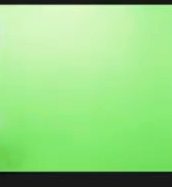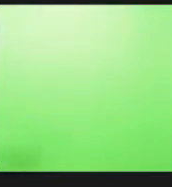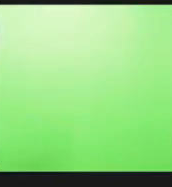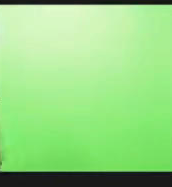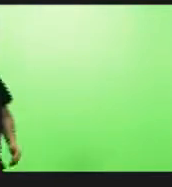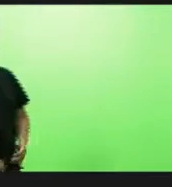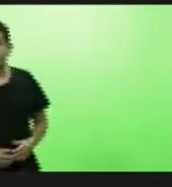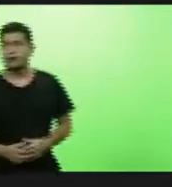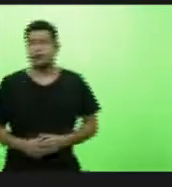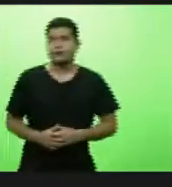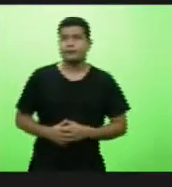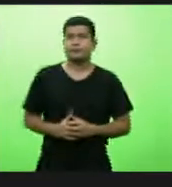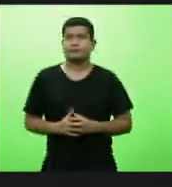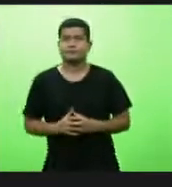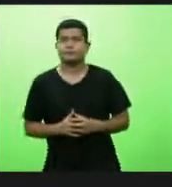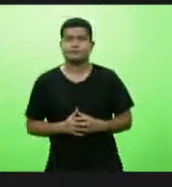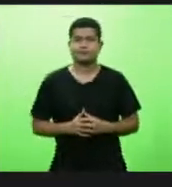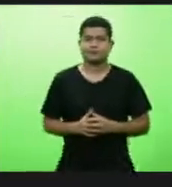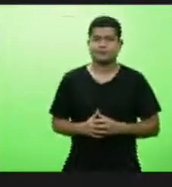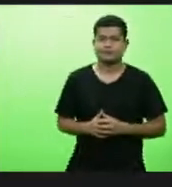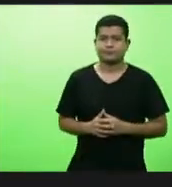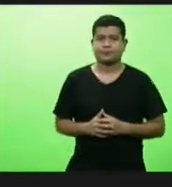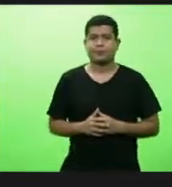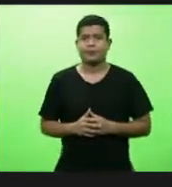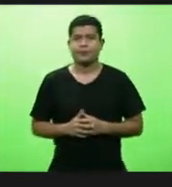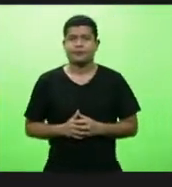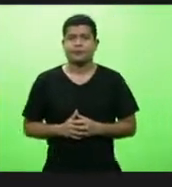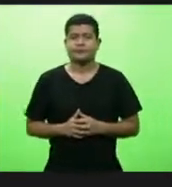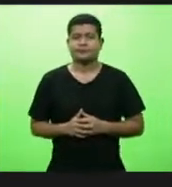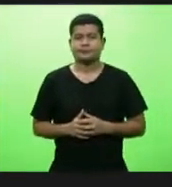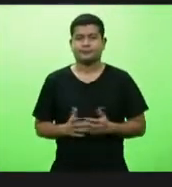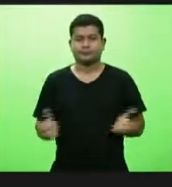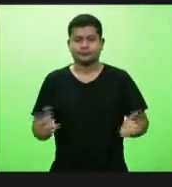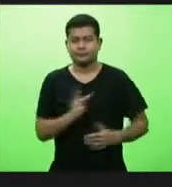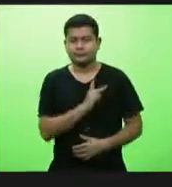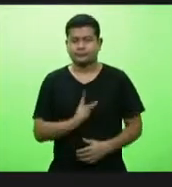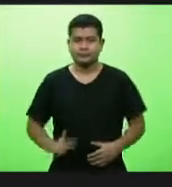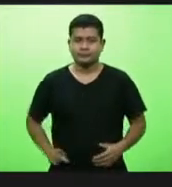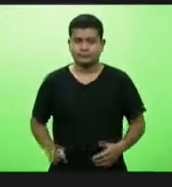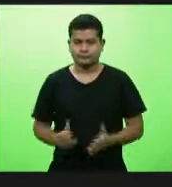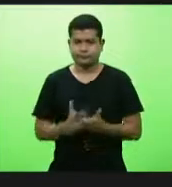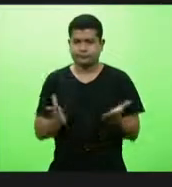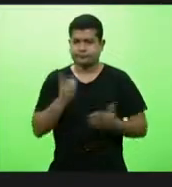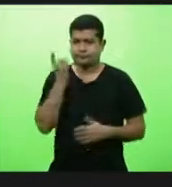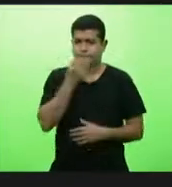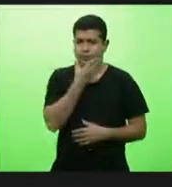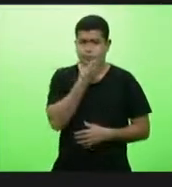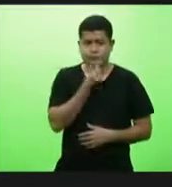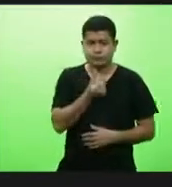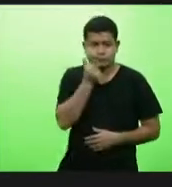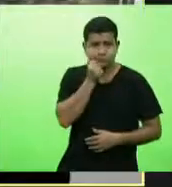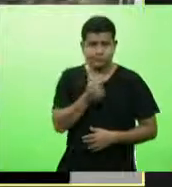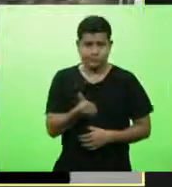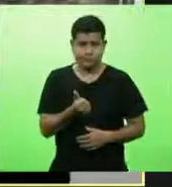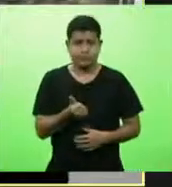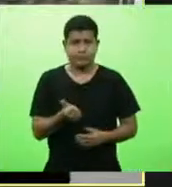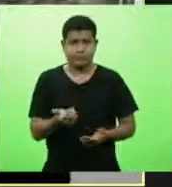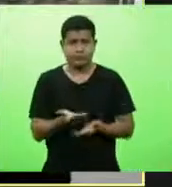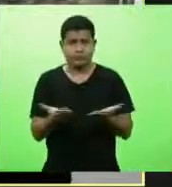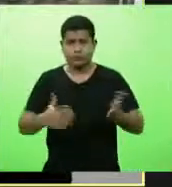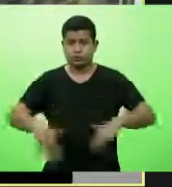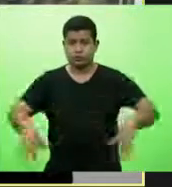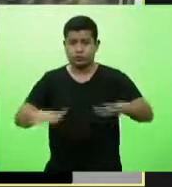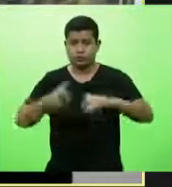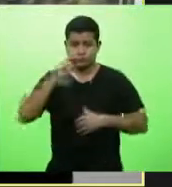6 minutos. Senhor presidente, senhoras deputadas, senhores deputados, estimados